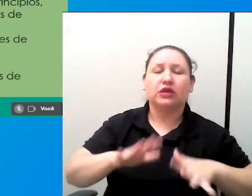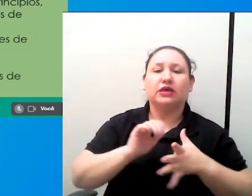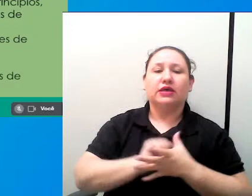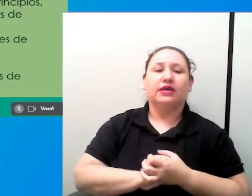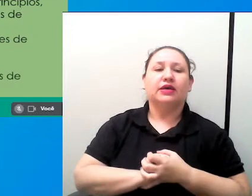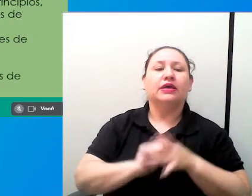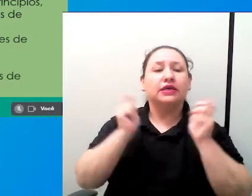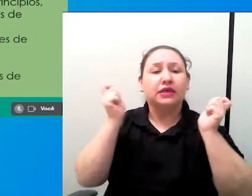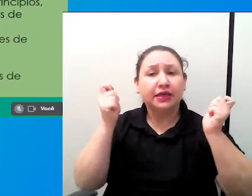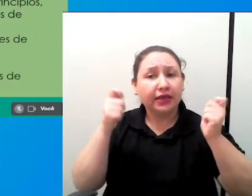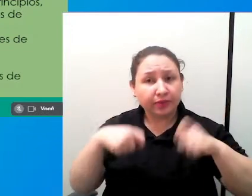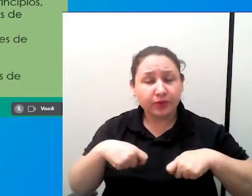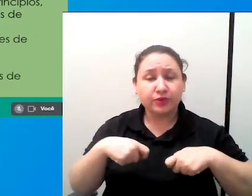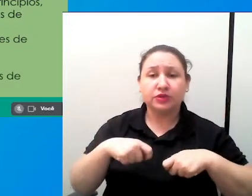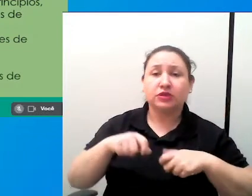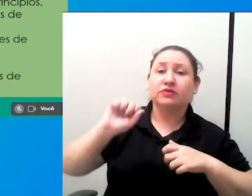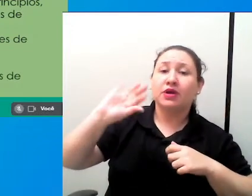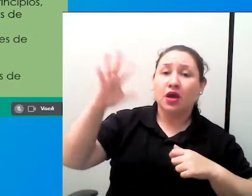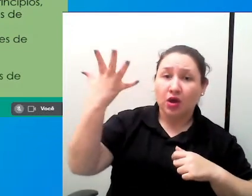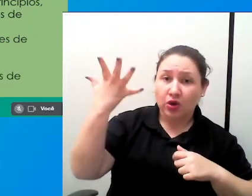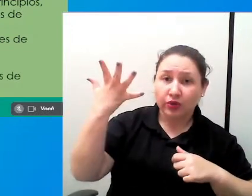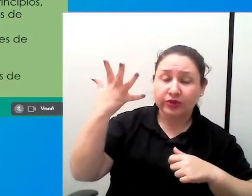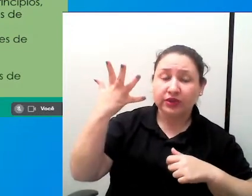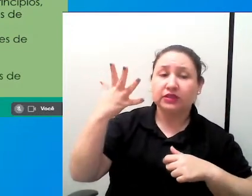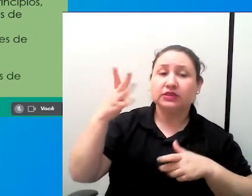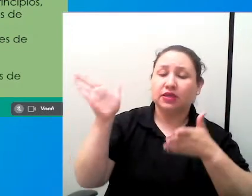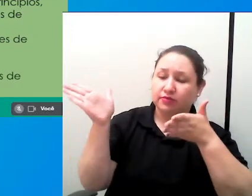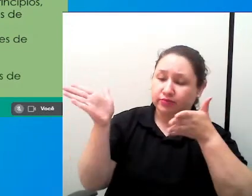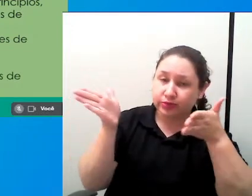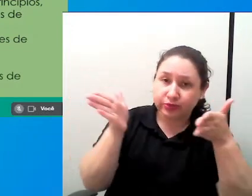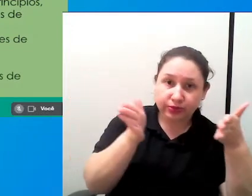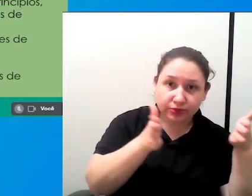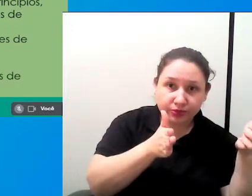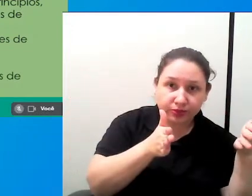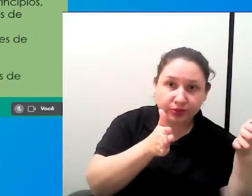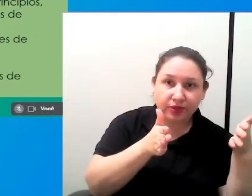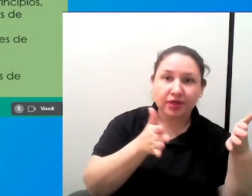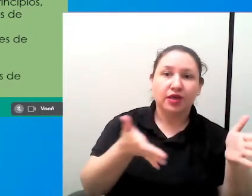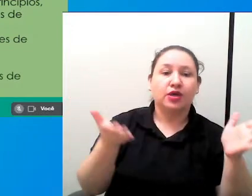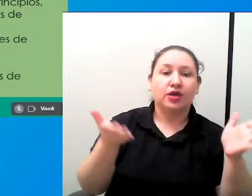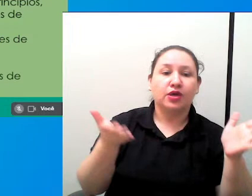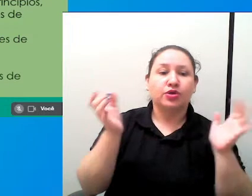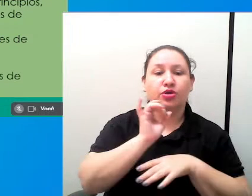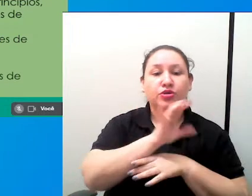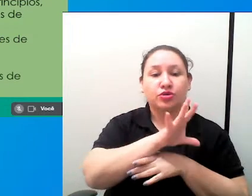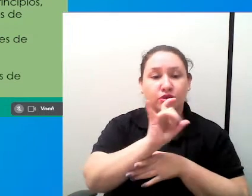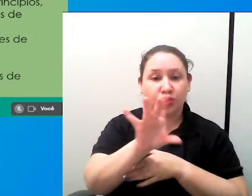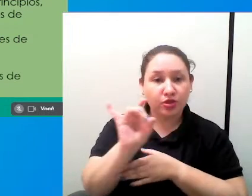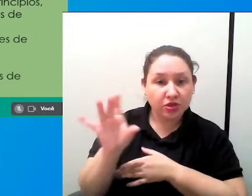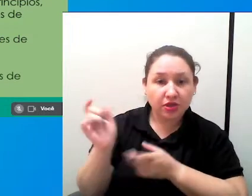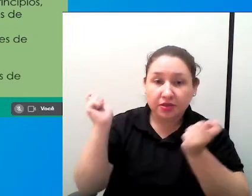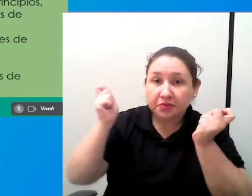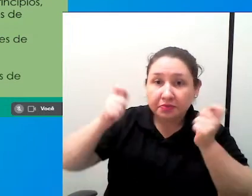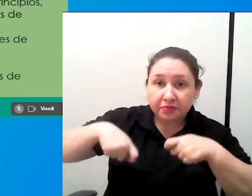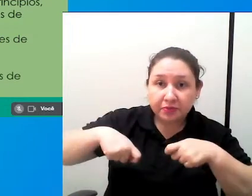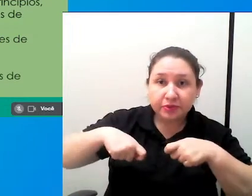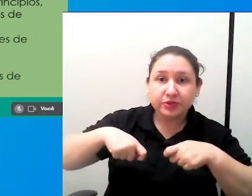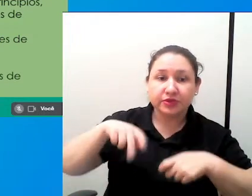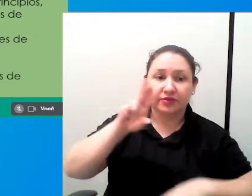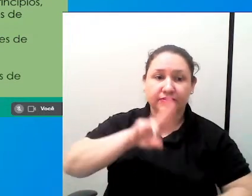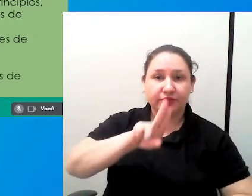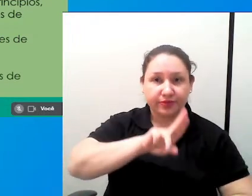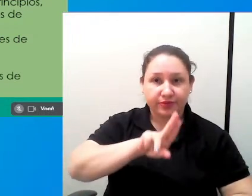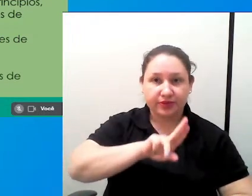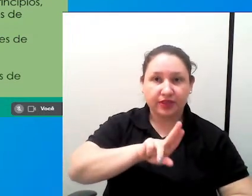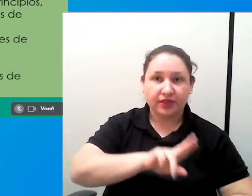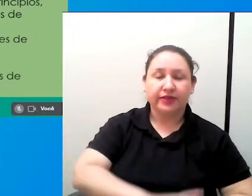podem serem realizadas e de acordo com, né, a realidade de cada um, a melhor forma de aplicar.